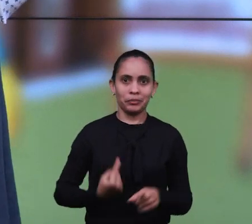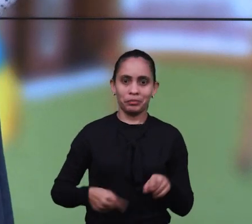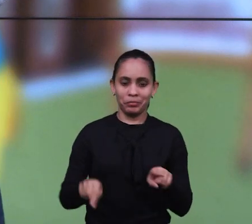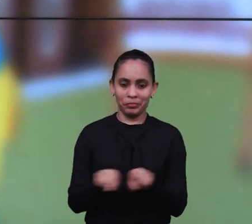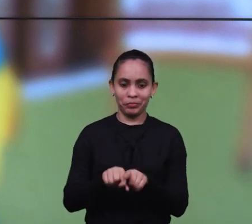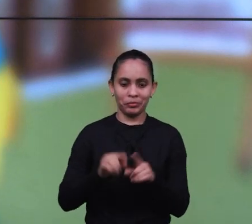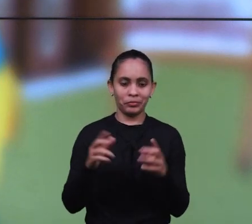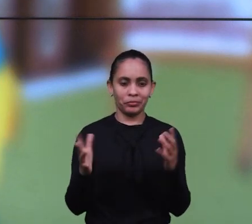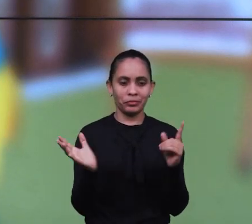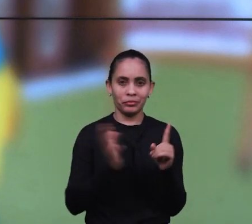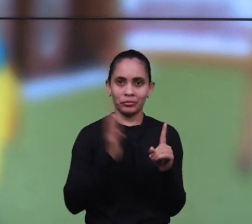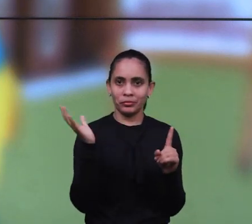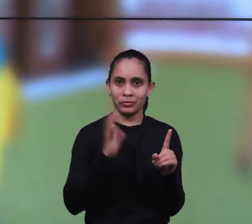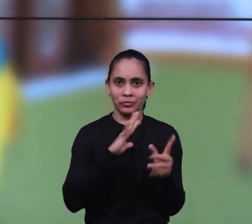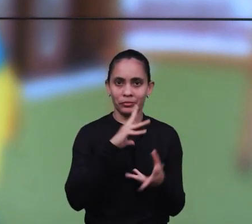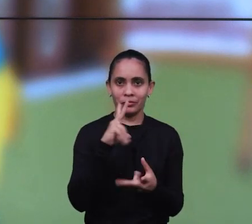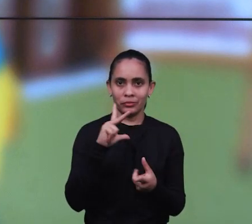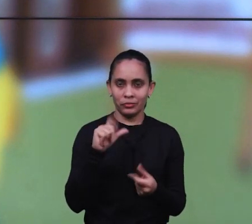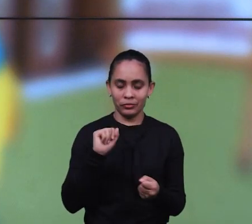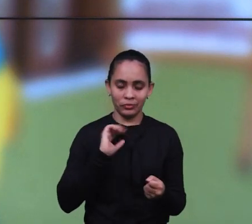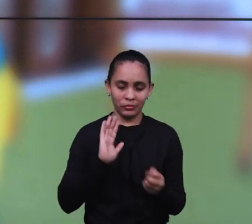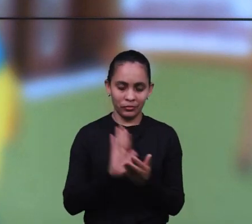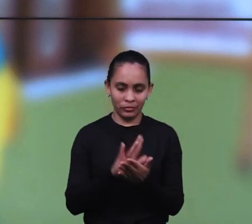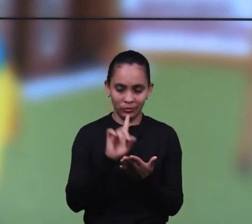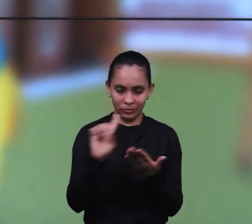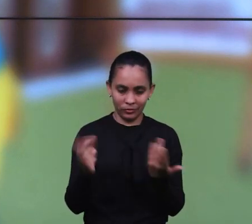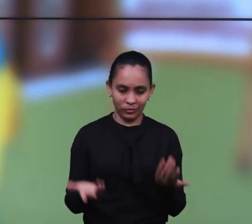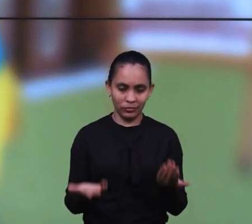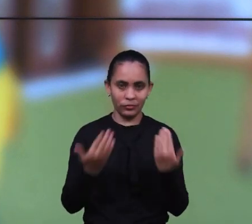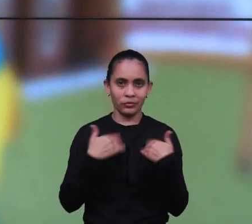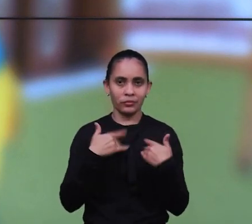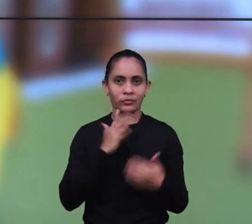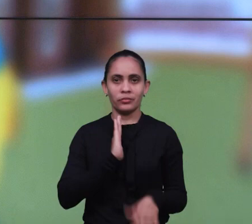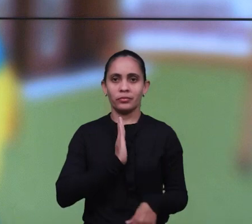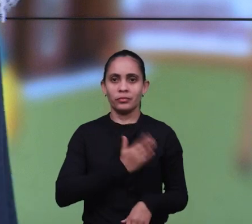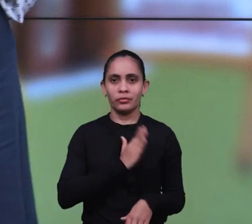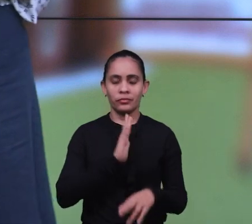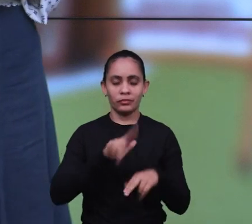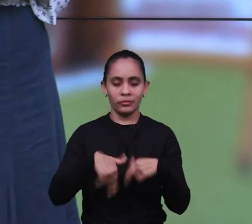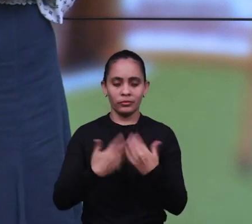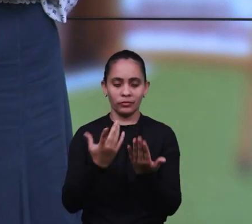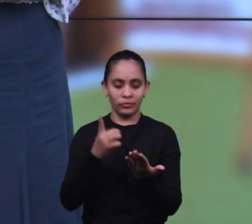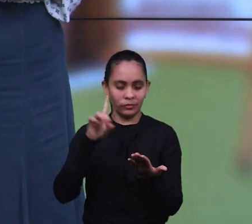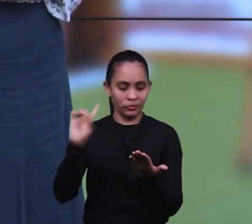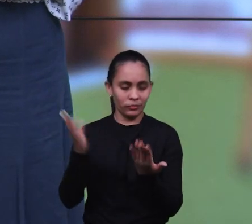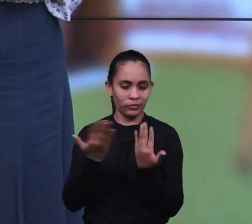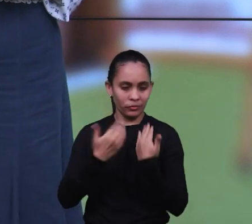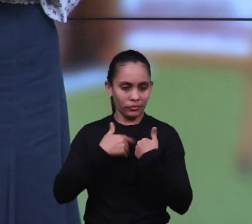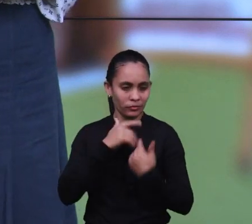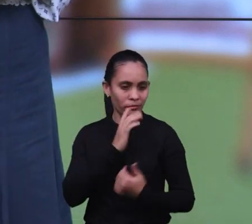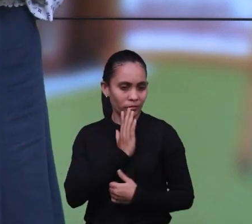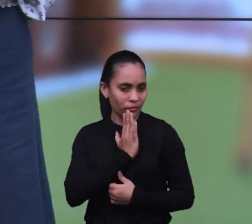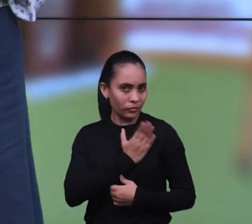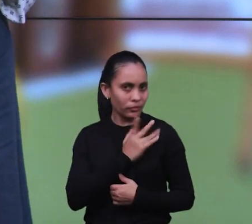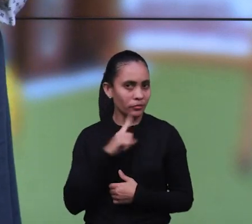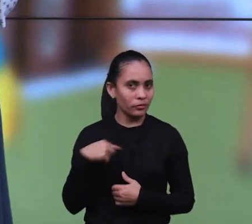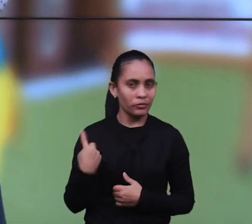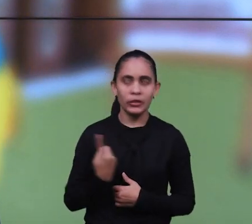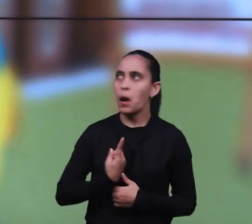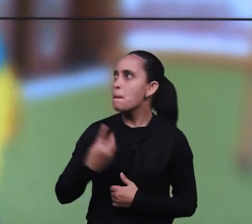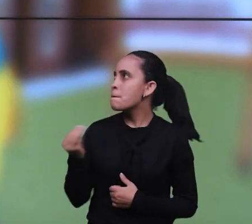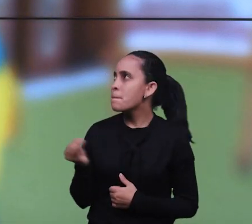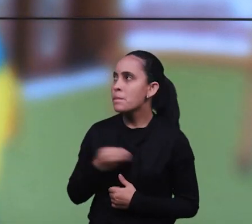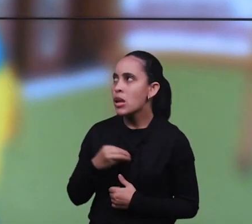vida. E nós estamos livres de toda a influência do mundo quando nós guardamos a palavra do Senhor no nosso coração. A palavra diz: guardei